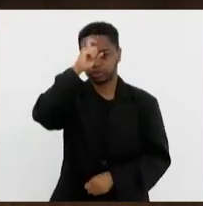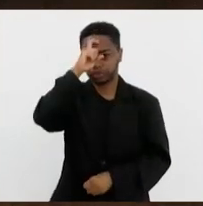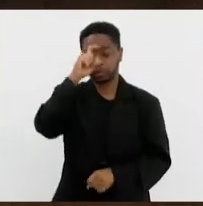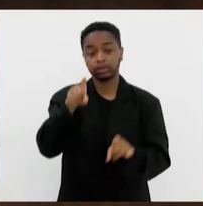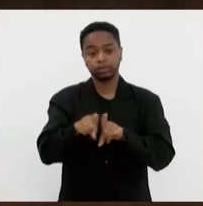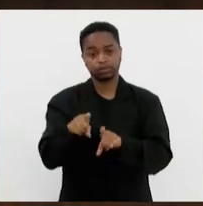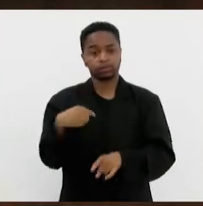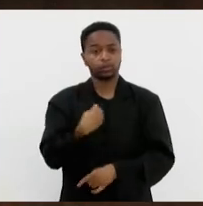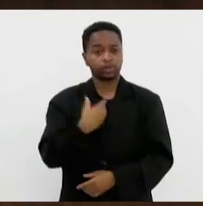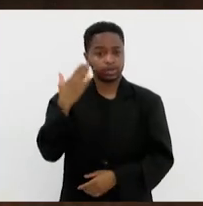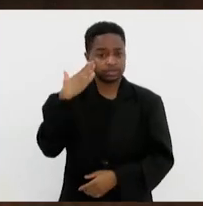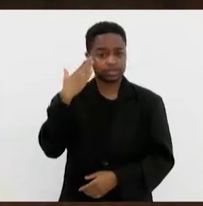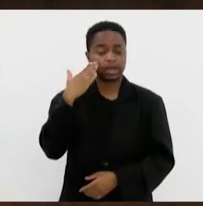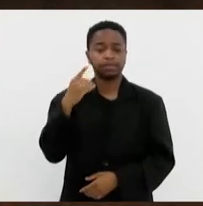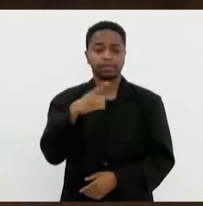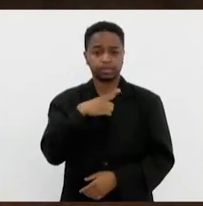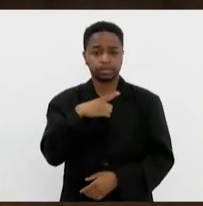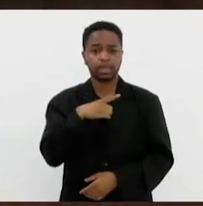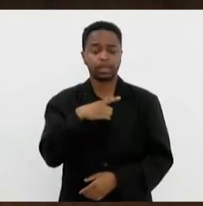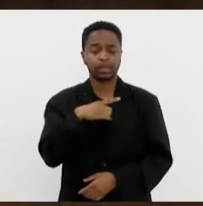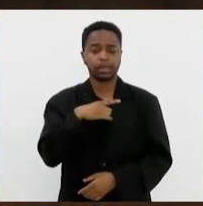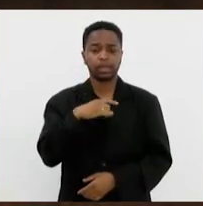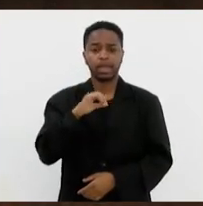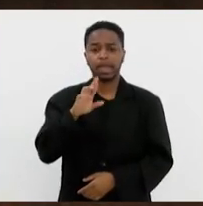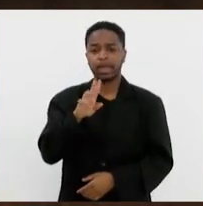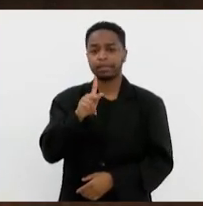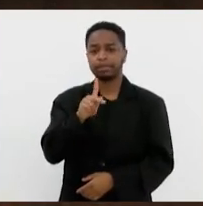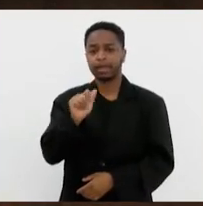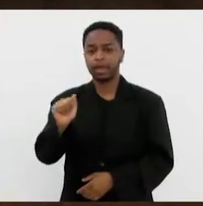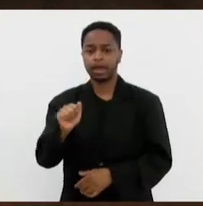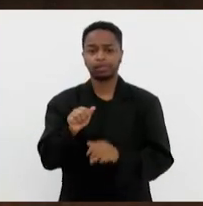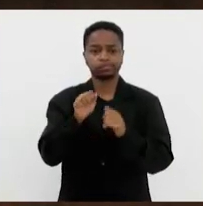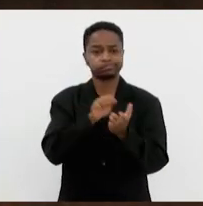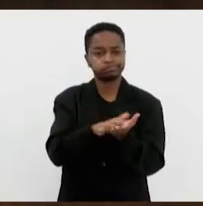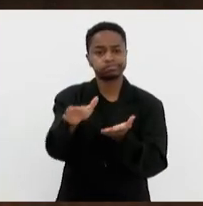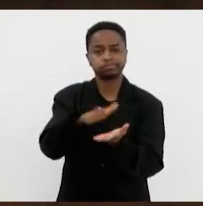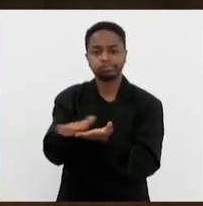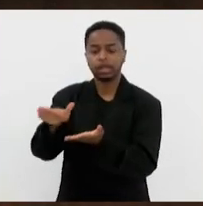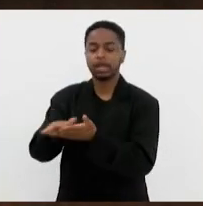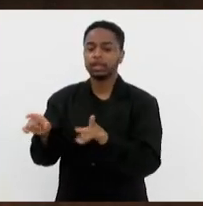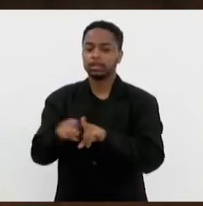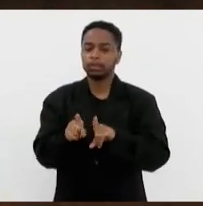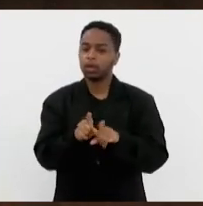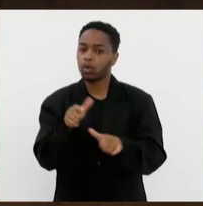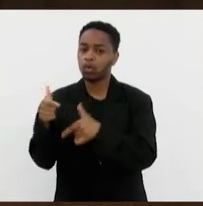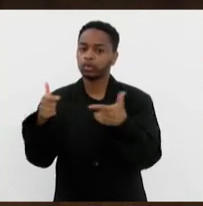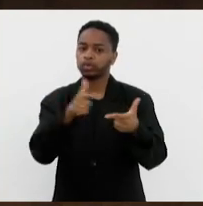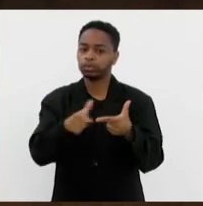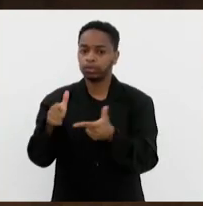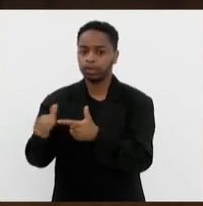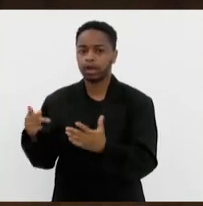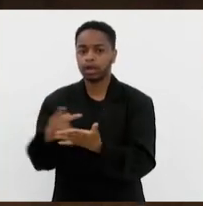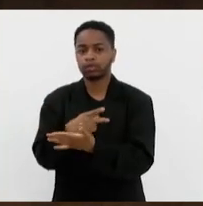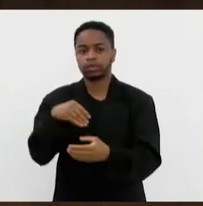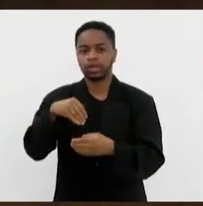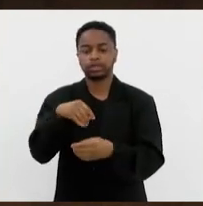existe uma verdadeira farra do RPA, além de outras mazelas que são perpetradas por esse desgoverno na cidade de